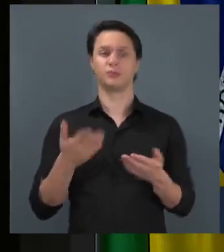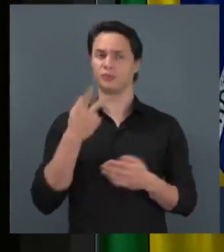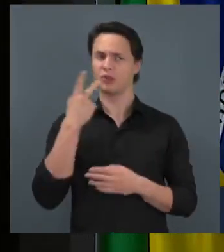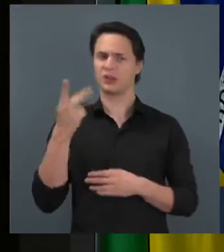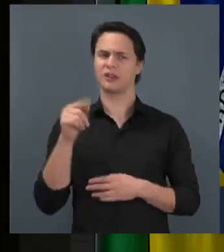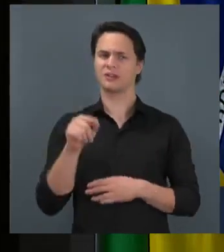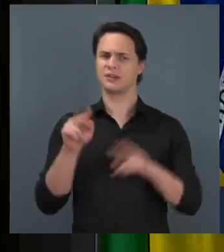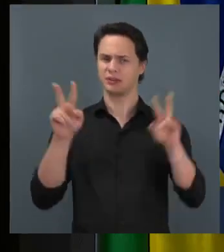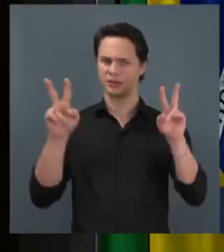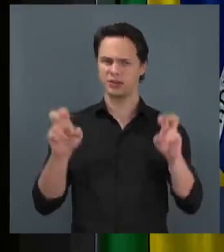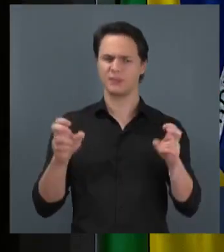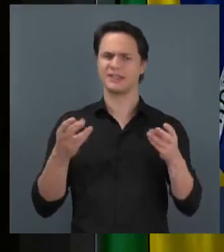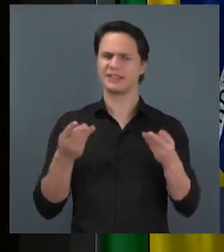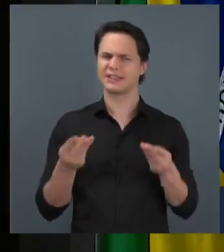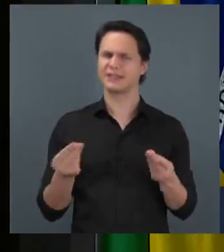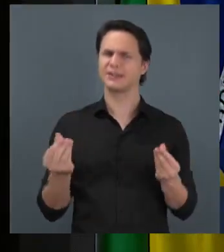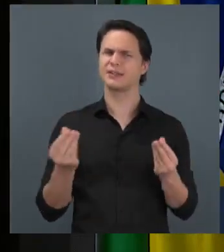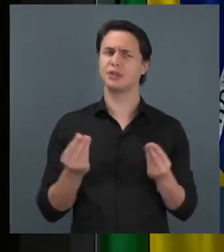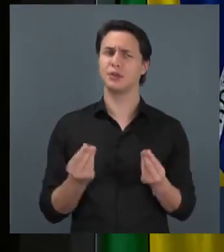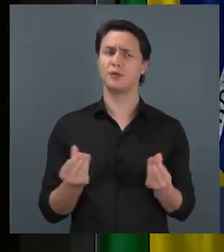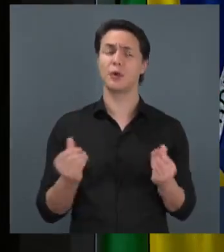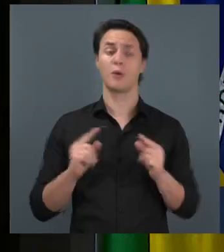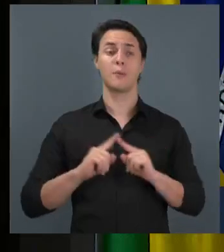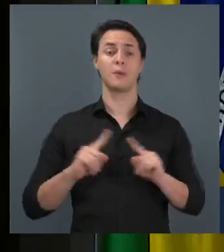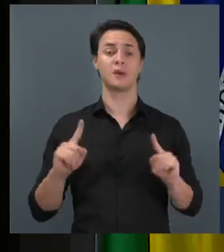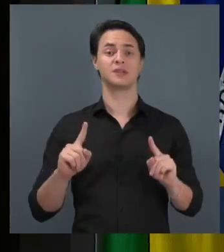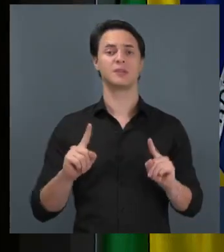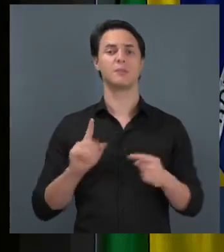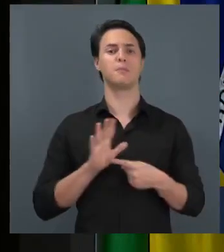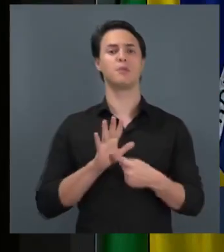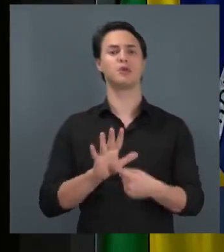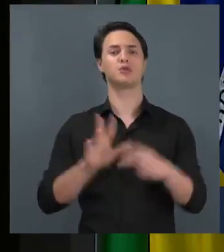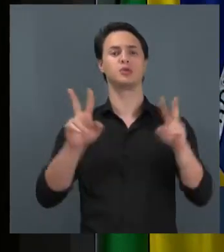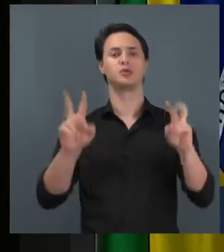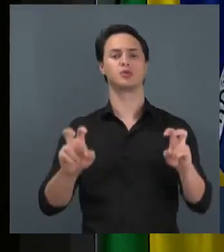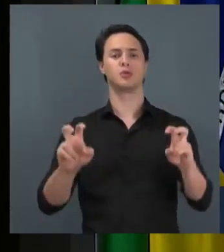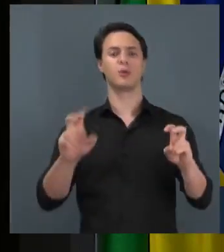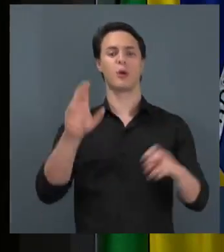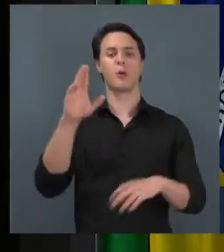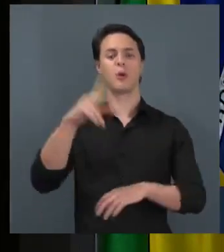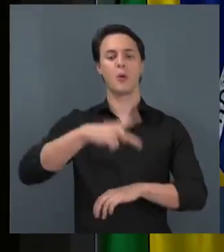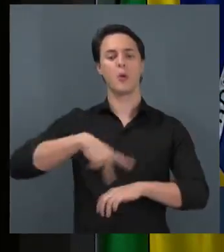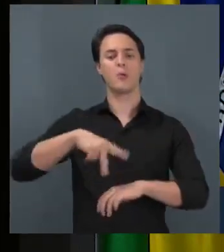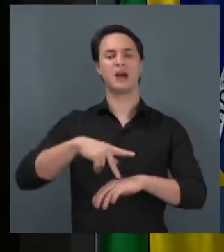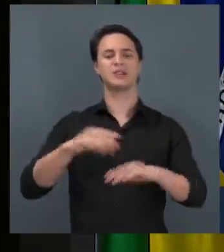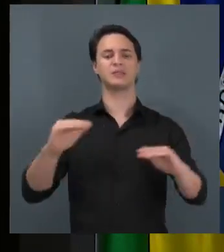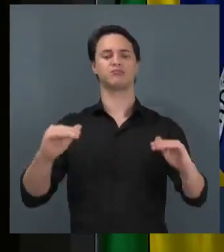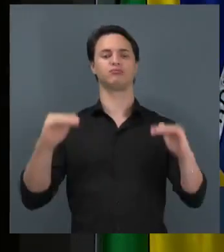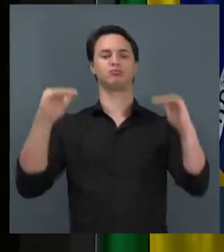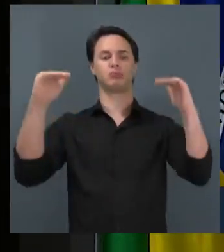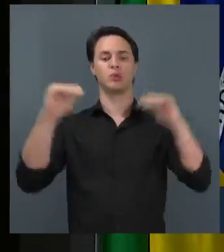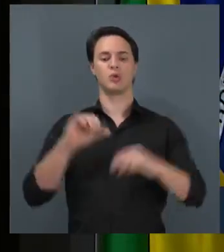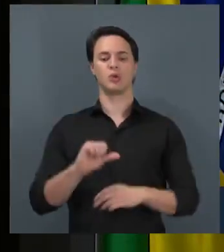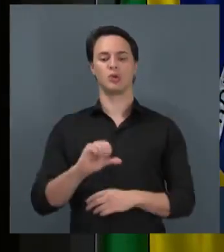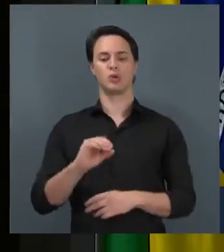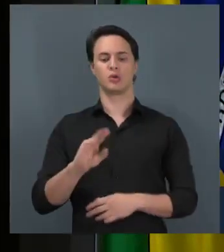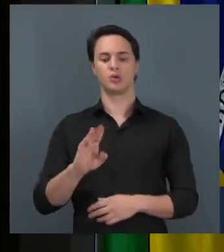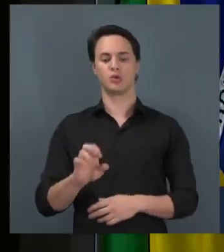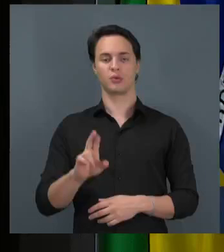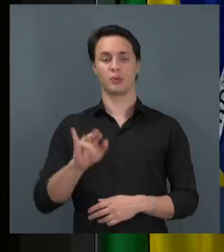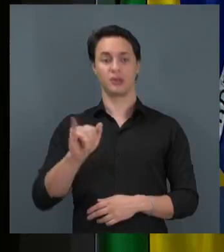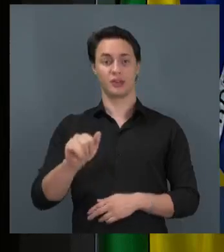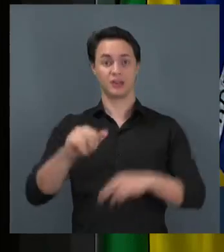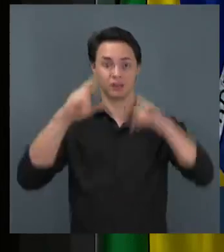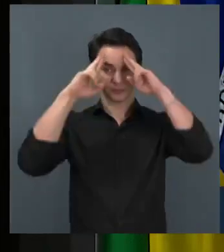tema, mas pelo que ele representa em termos de soberania, diplomacia e, acima de tudo, respeito aos direitos